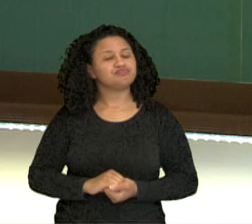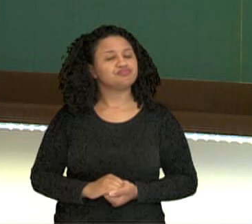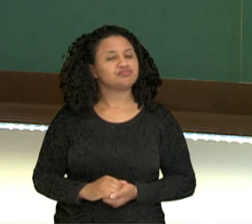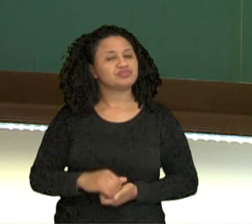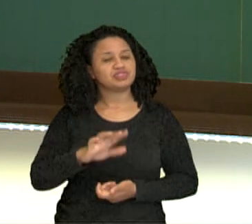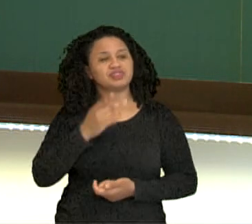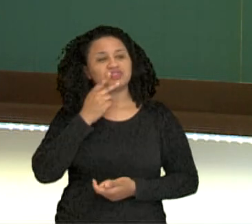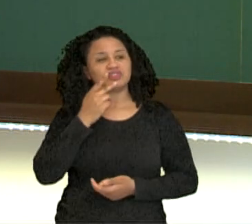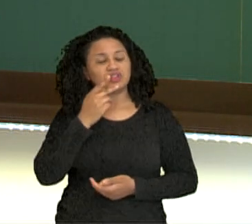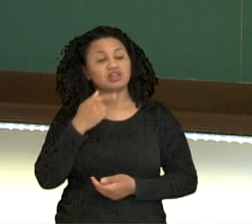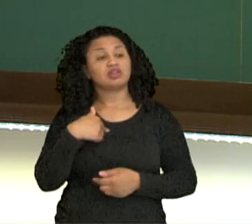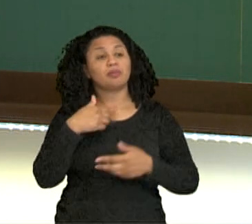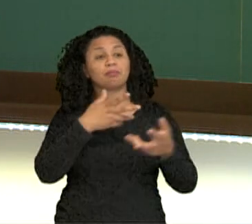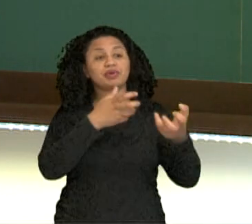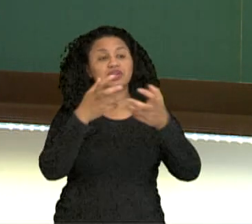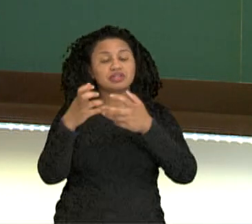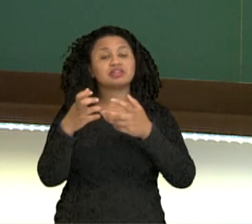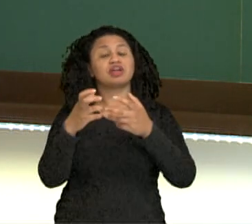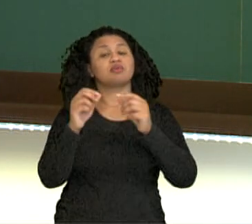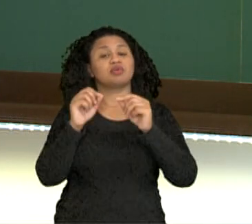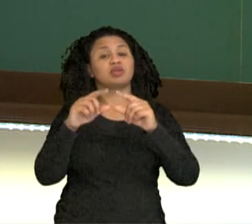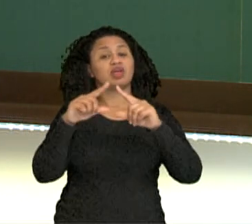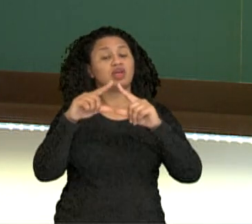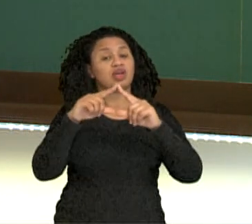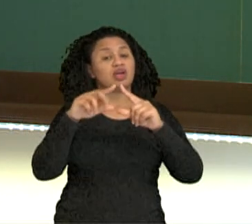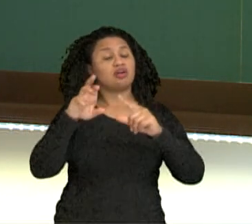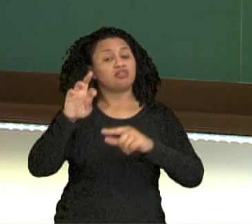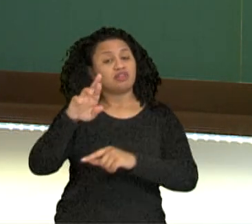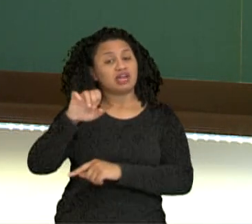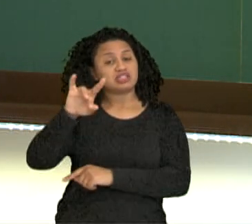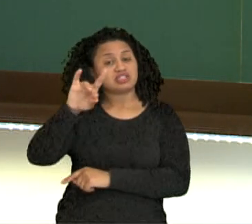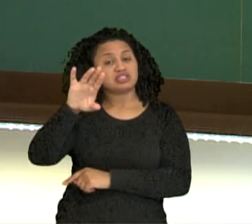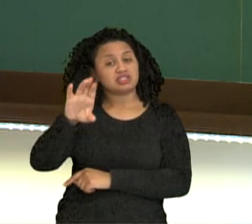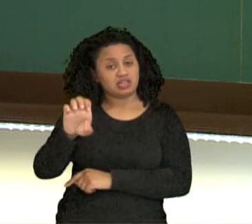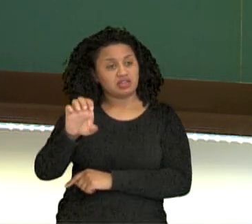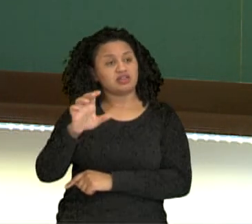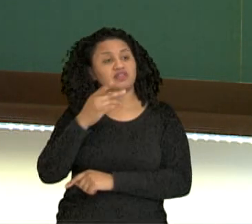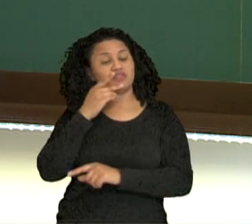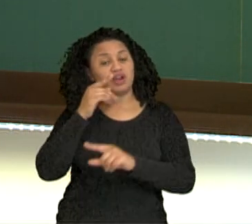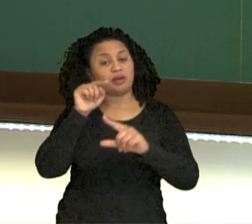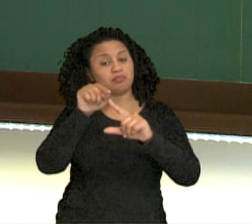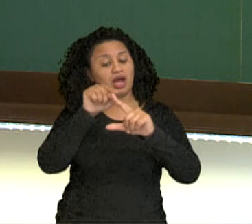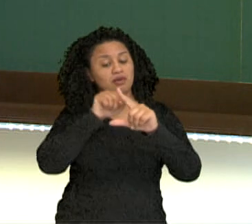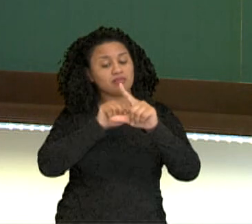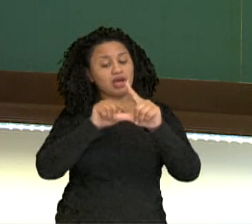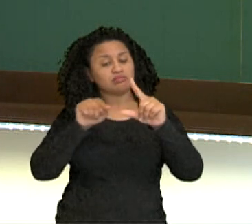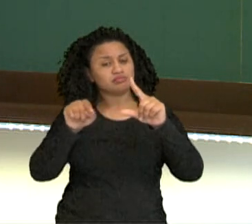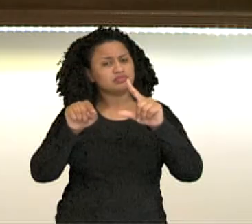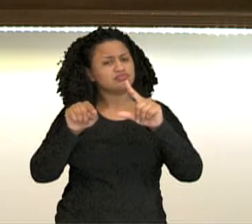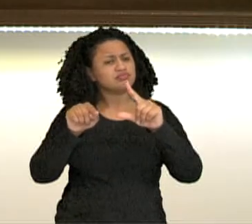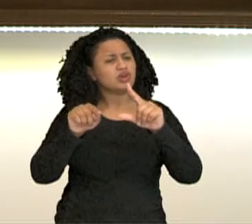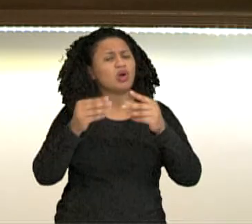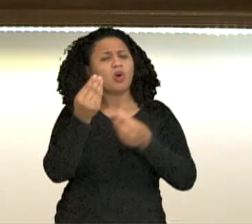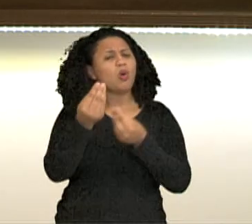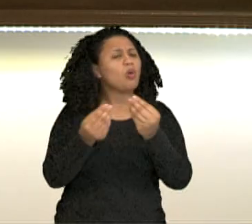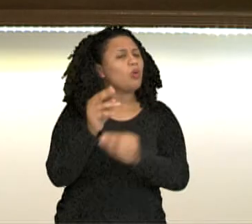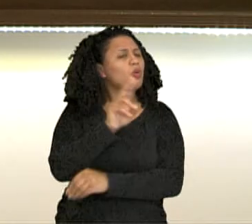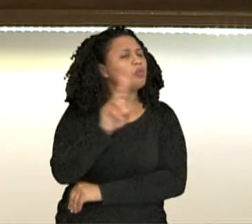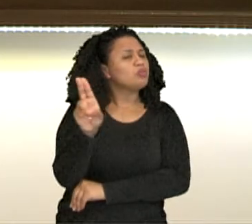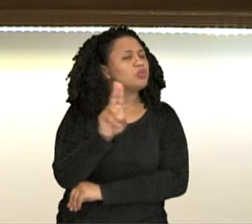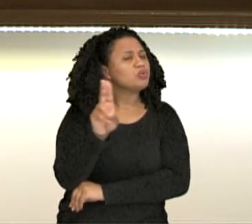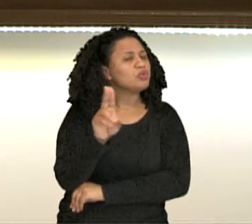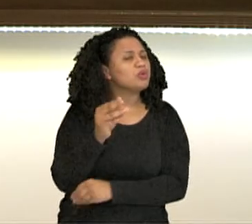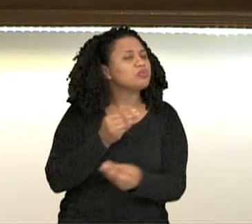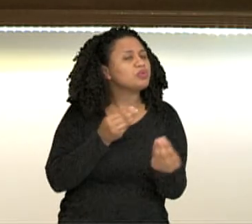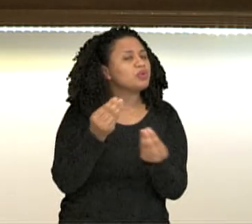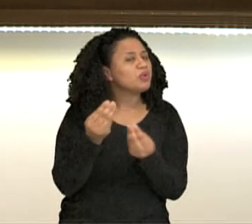dica, identifique os vértices do triângulo ABC. Eu falei que são as pontinhas. Qual é o nome dessas